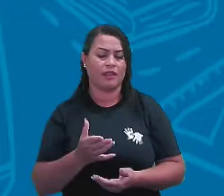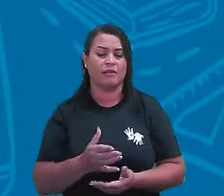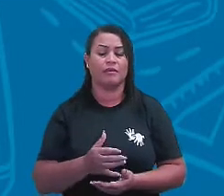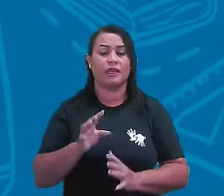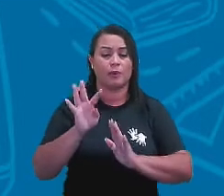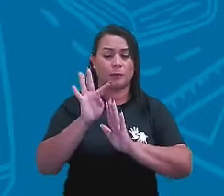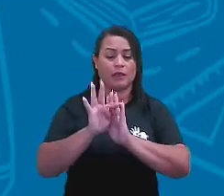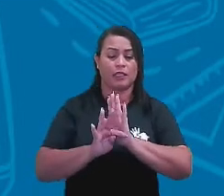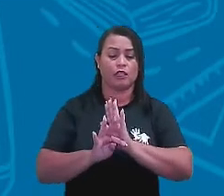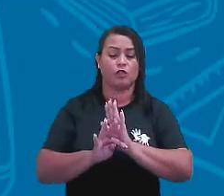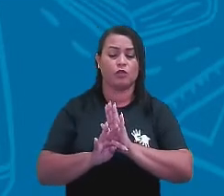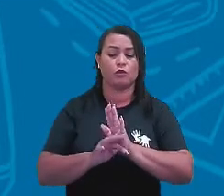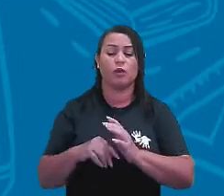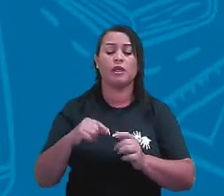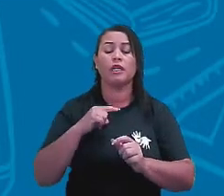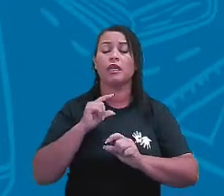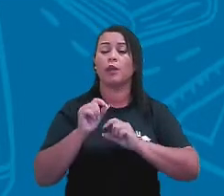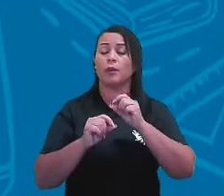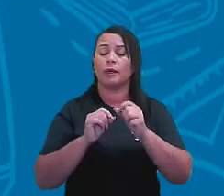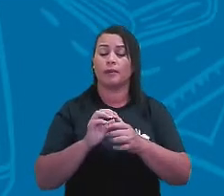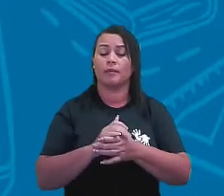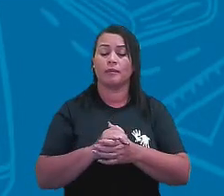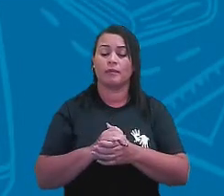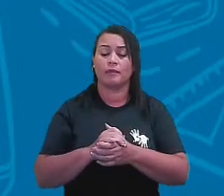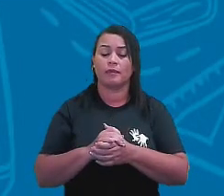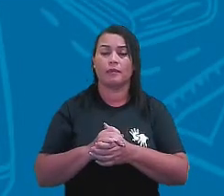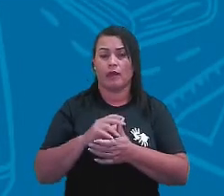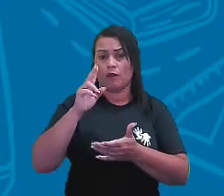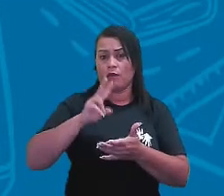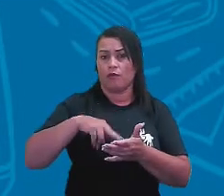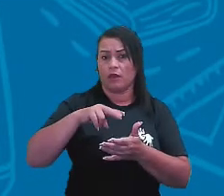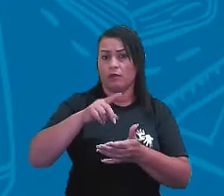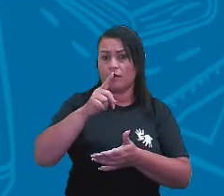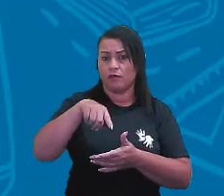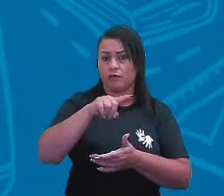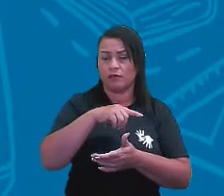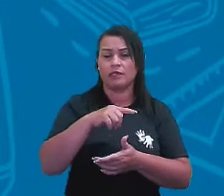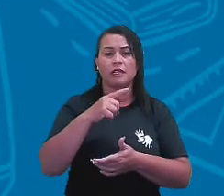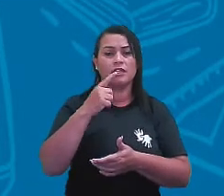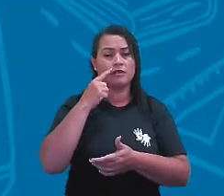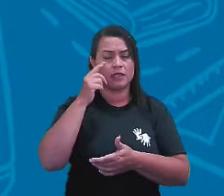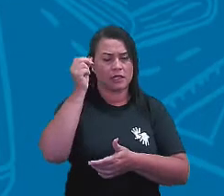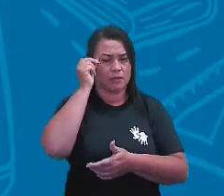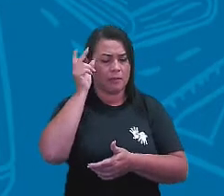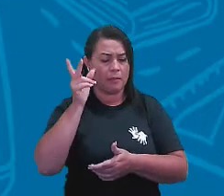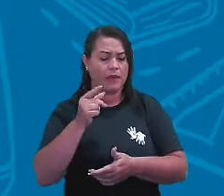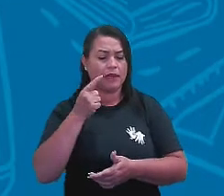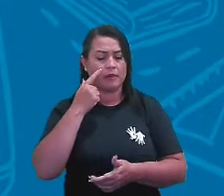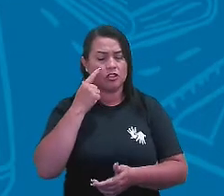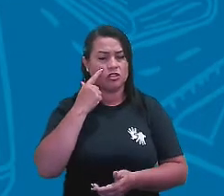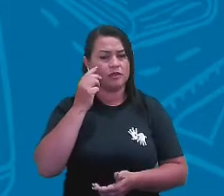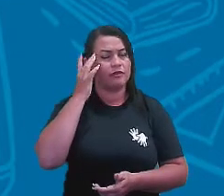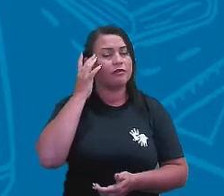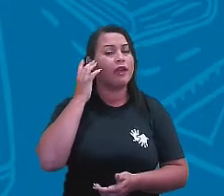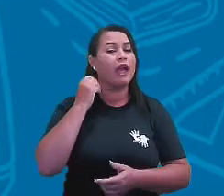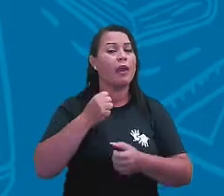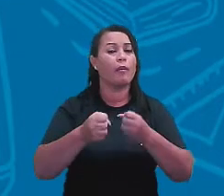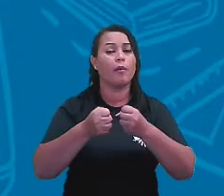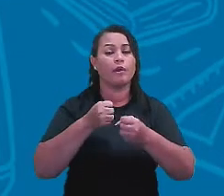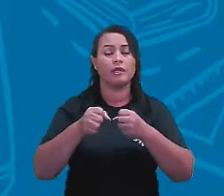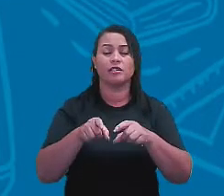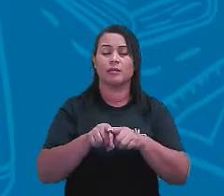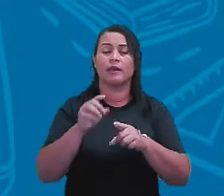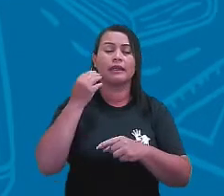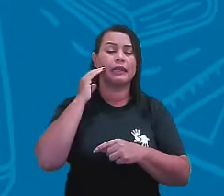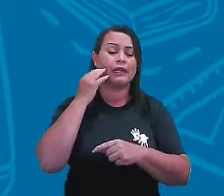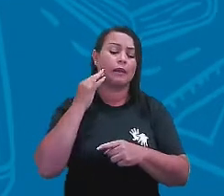que é o texto, onde tem aí logo abaixo. Então, eu vou ler para vocês. Então, fica ligado na telinha aí para a gente ler essa reportagem e também